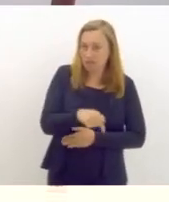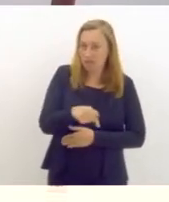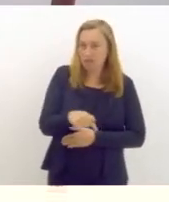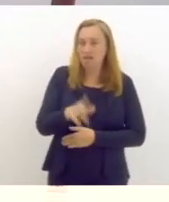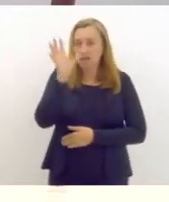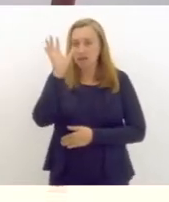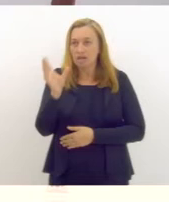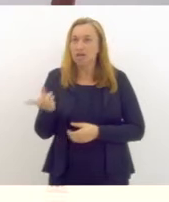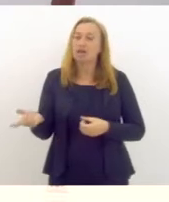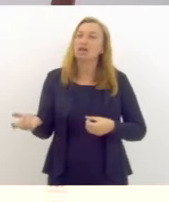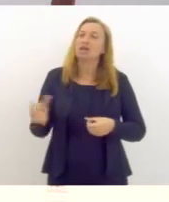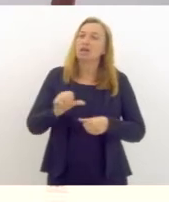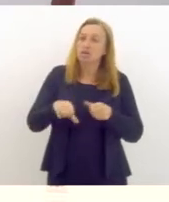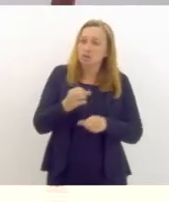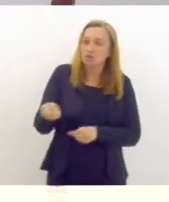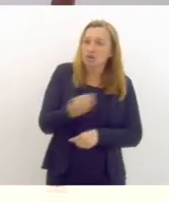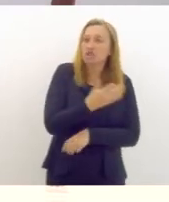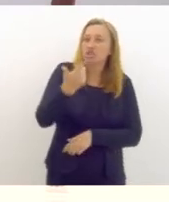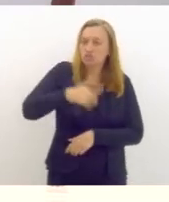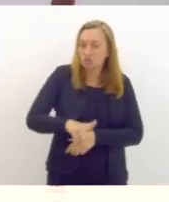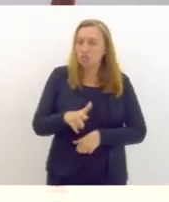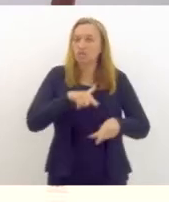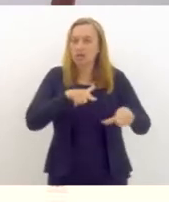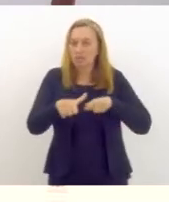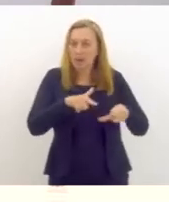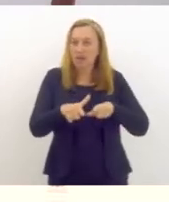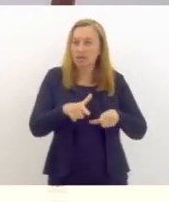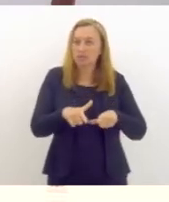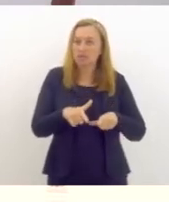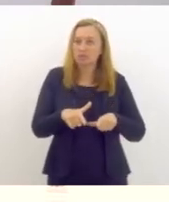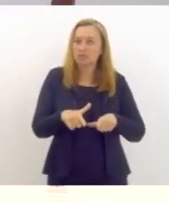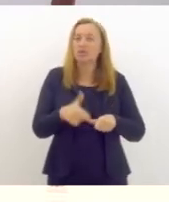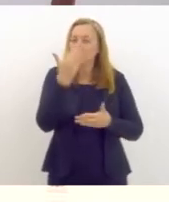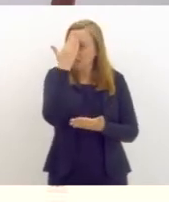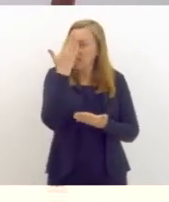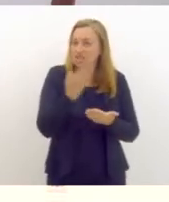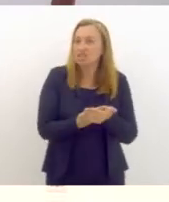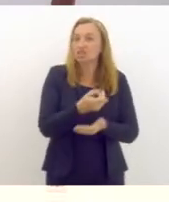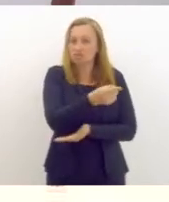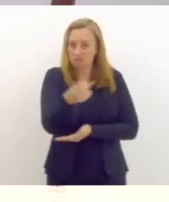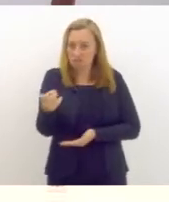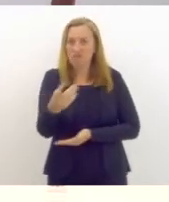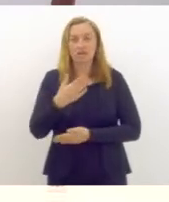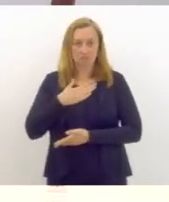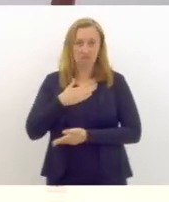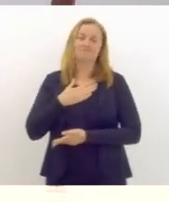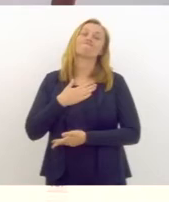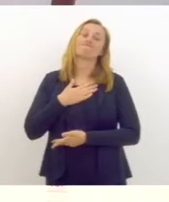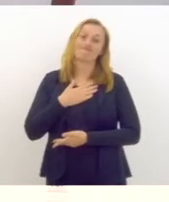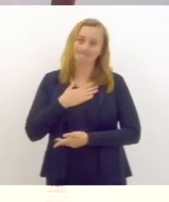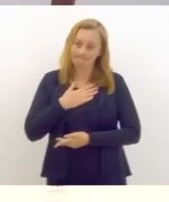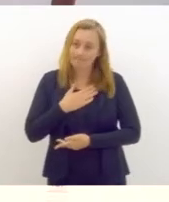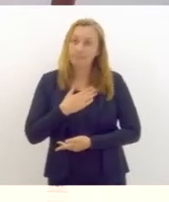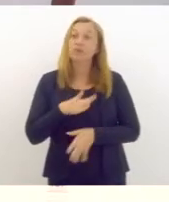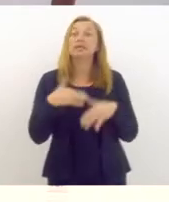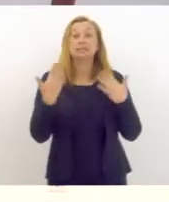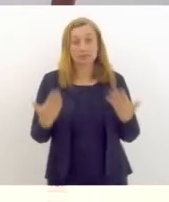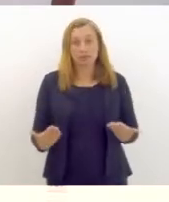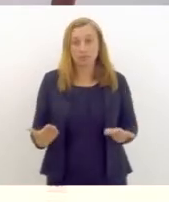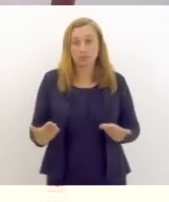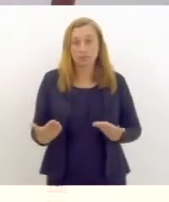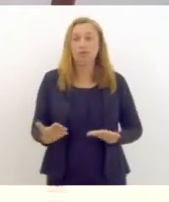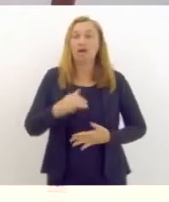o mandato novamente foi muito em consideração a confiança que o senhor estiver no meu mandato e no que eu fiz Então